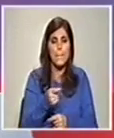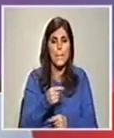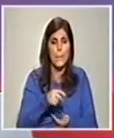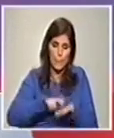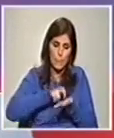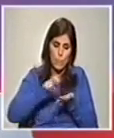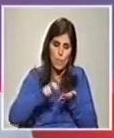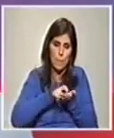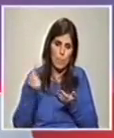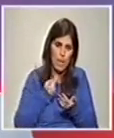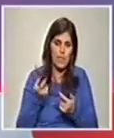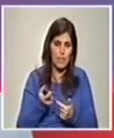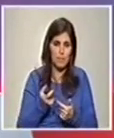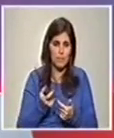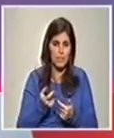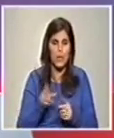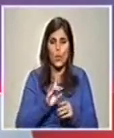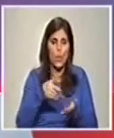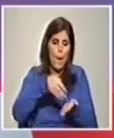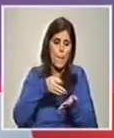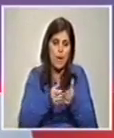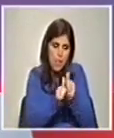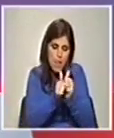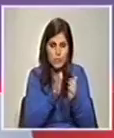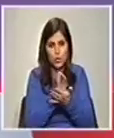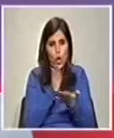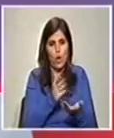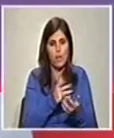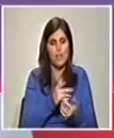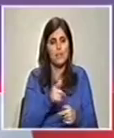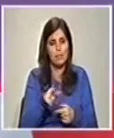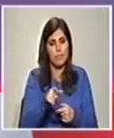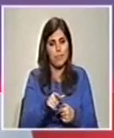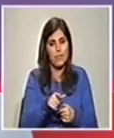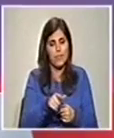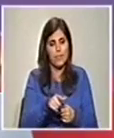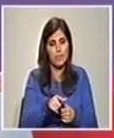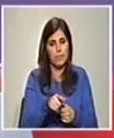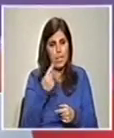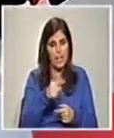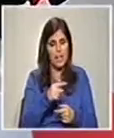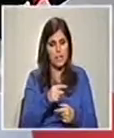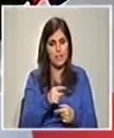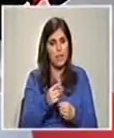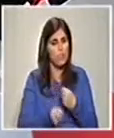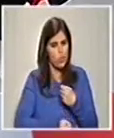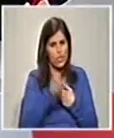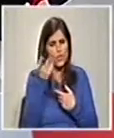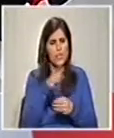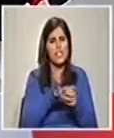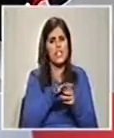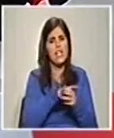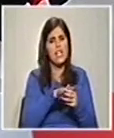a pôr-se em marcha. Estou em movimento. Agarrados, vendo um caso pessoal de sucesso. Portanto, muitas vezes os casos